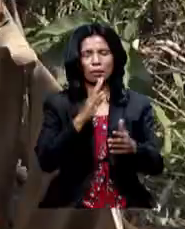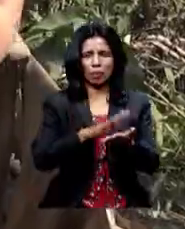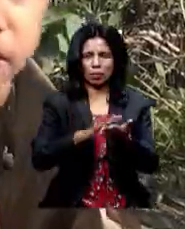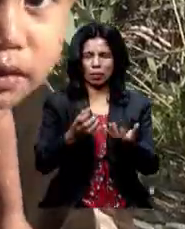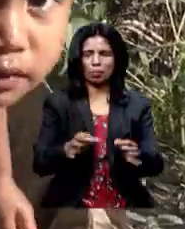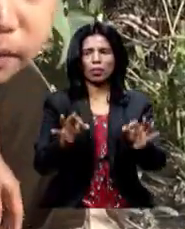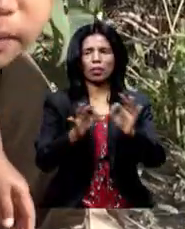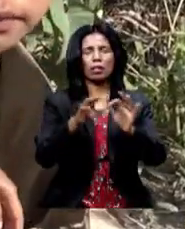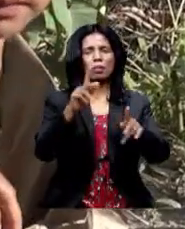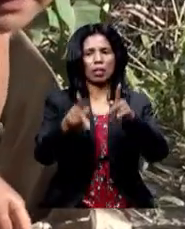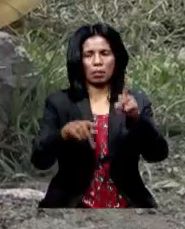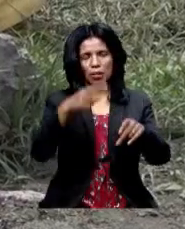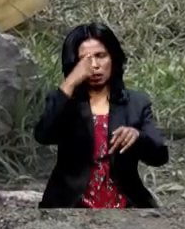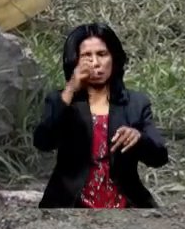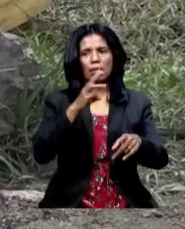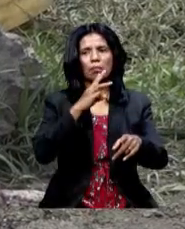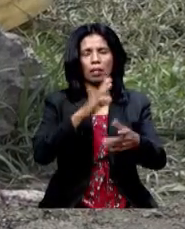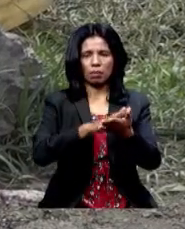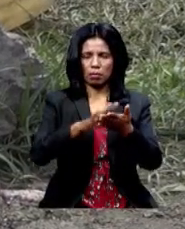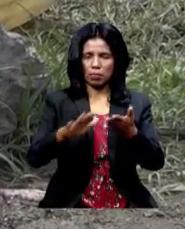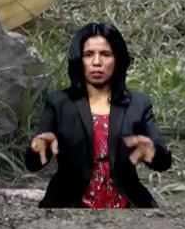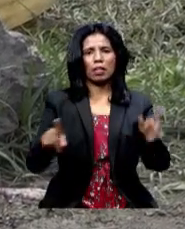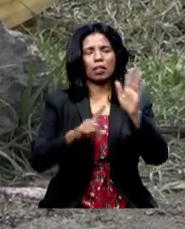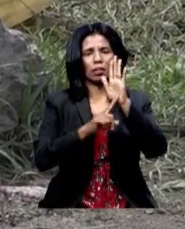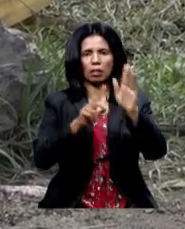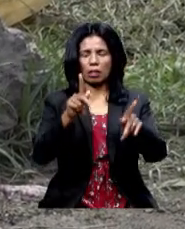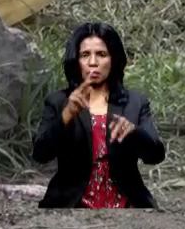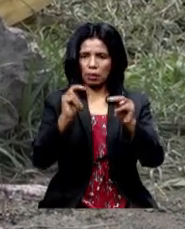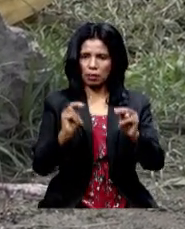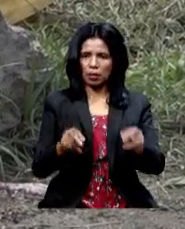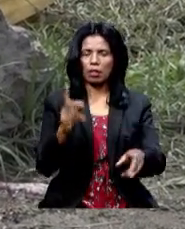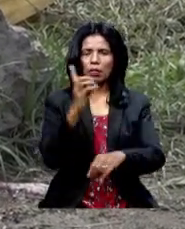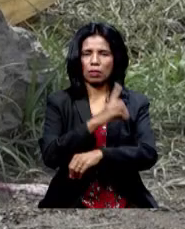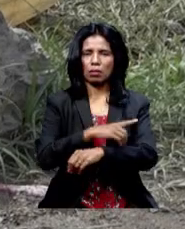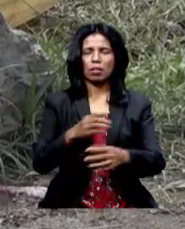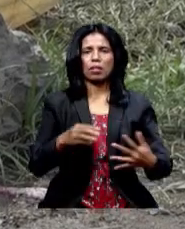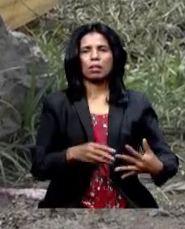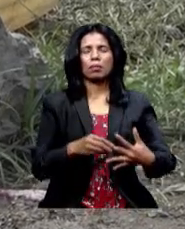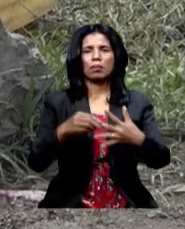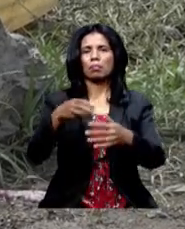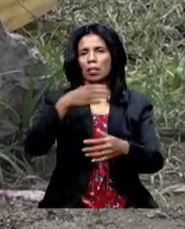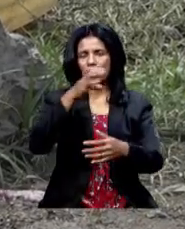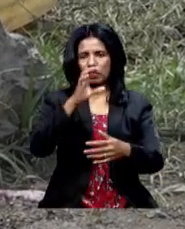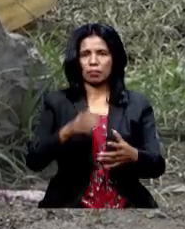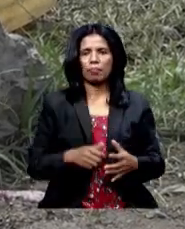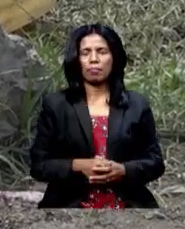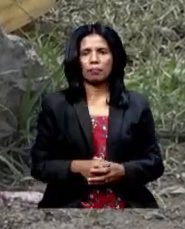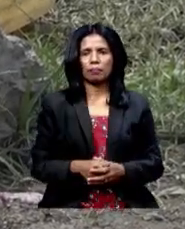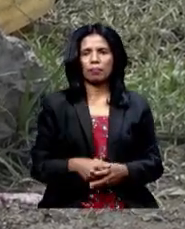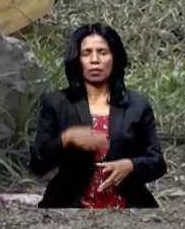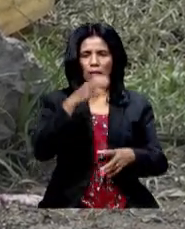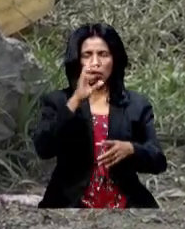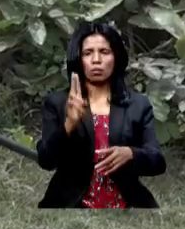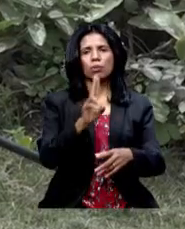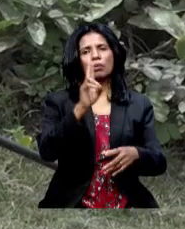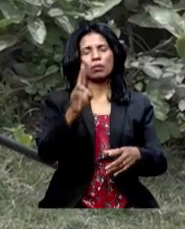ba ema tamba be mos sai nudar fonte ba ema ne necessidade liu liu ba hemo. Além de hemo